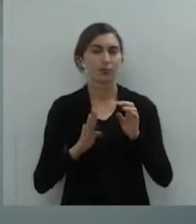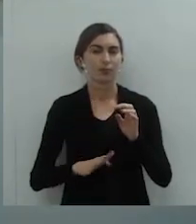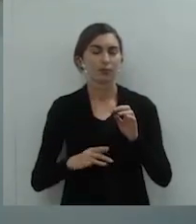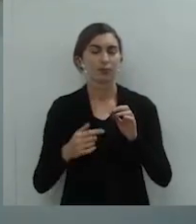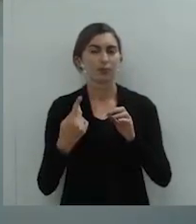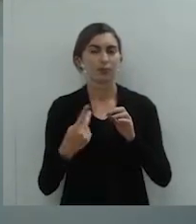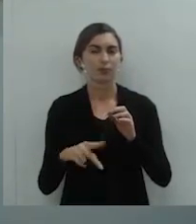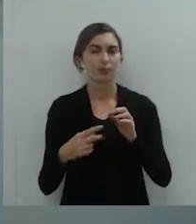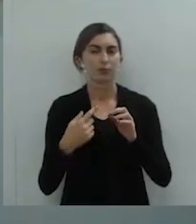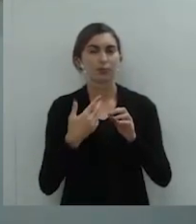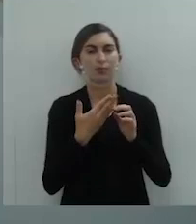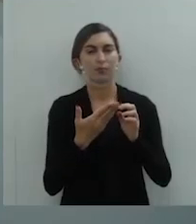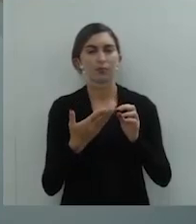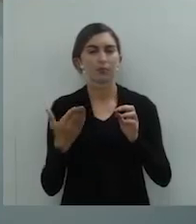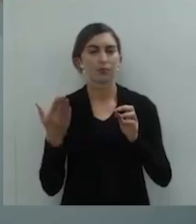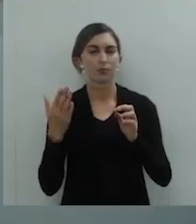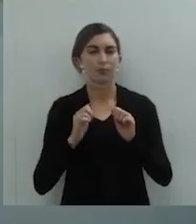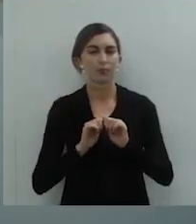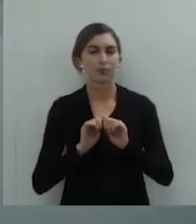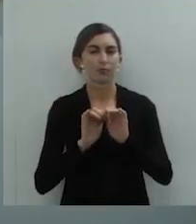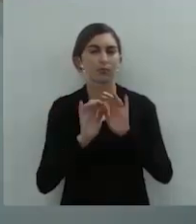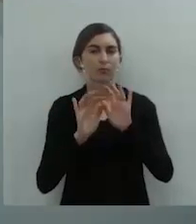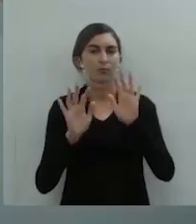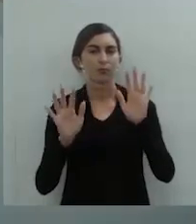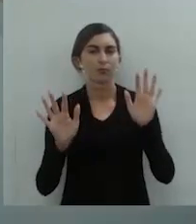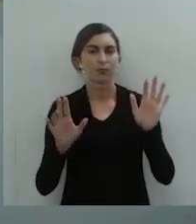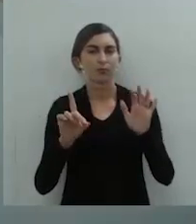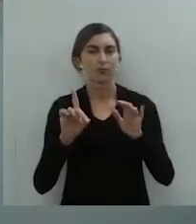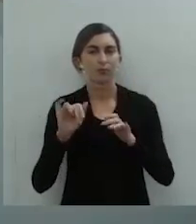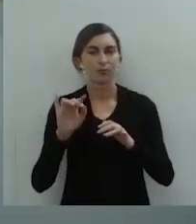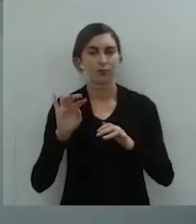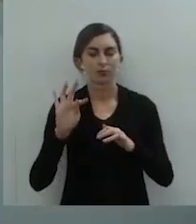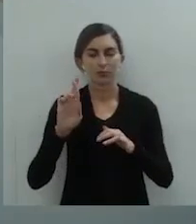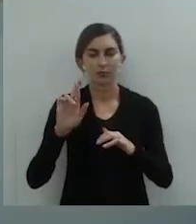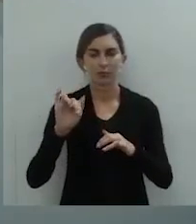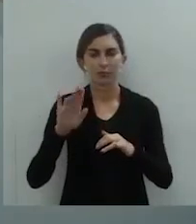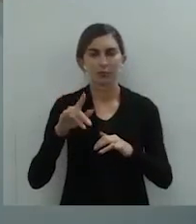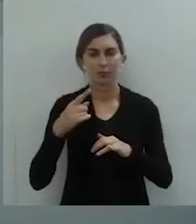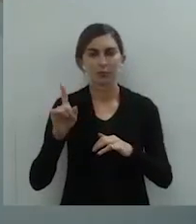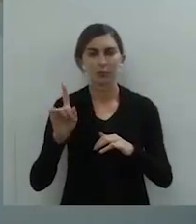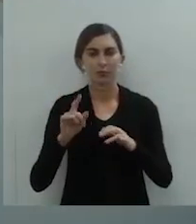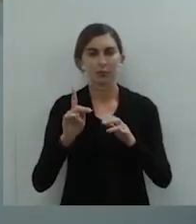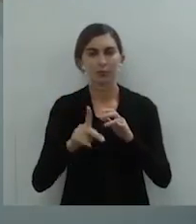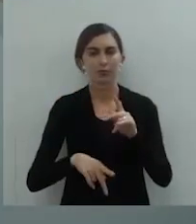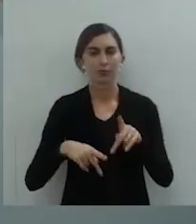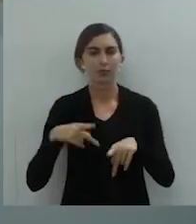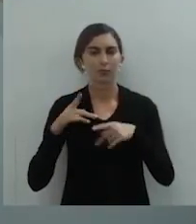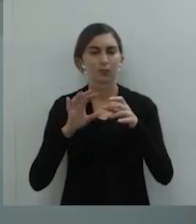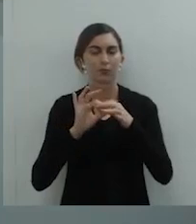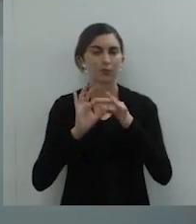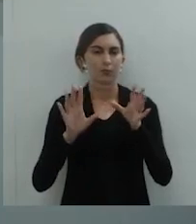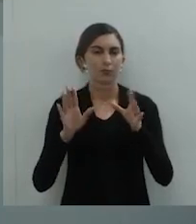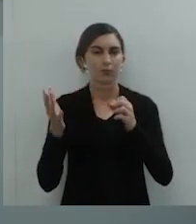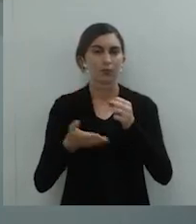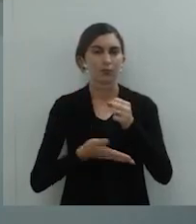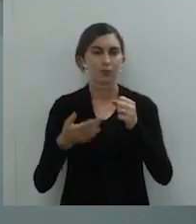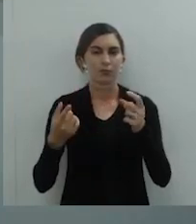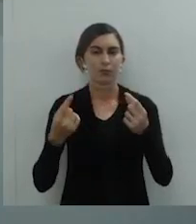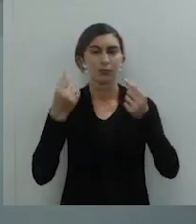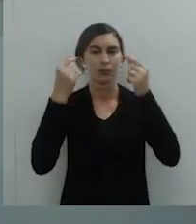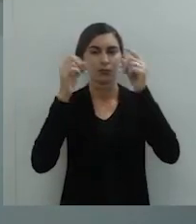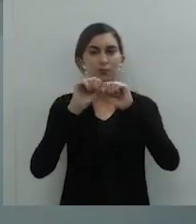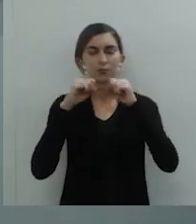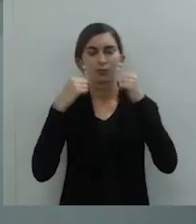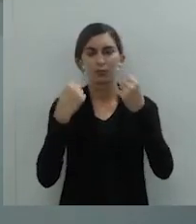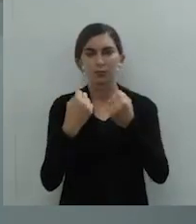colônia é essa ampla distribuição entre a população livre, constituindo a base econômica da